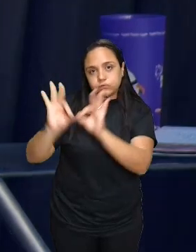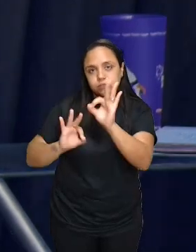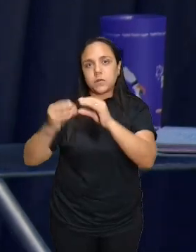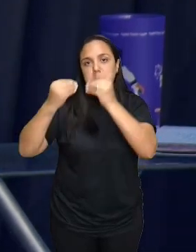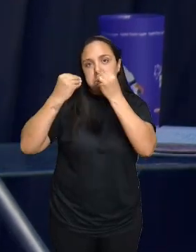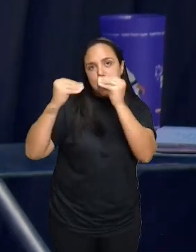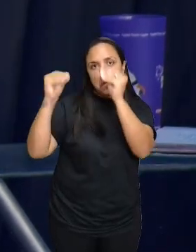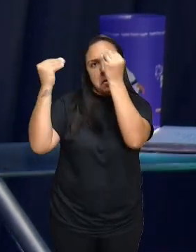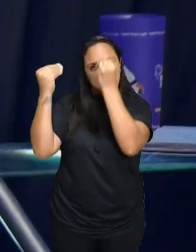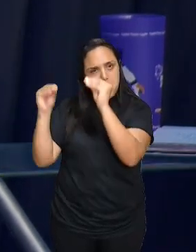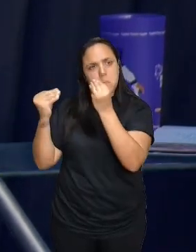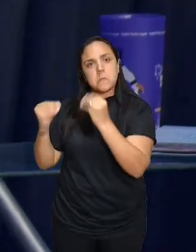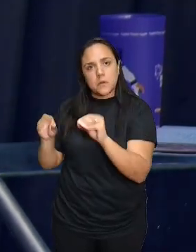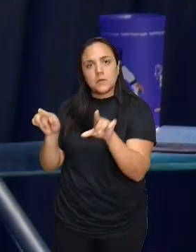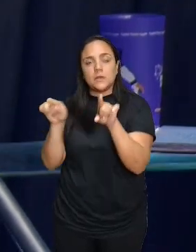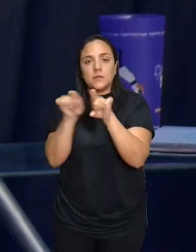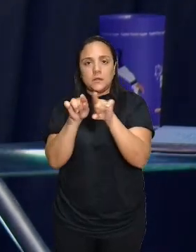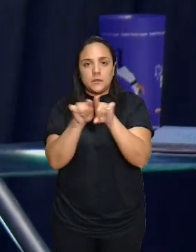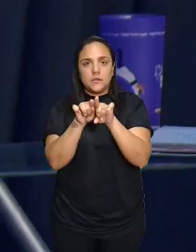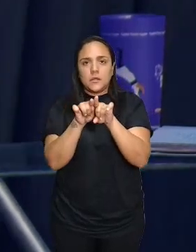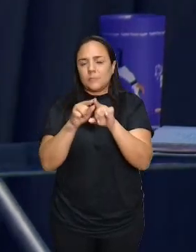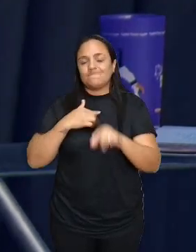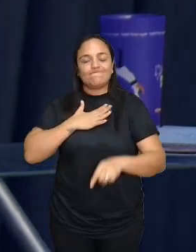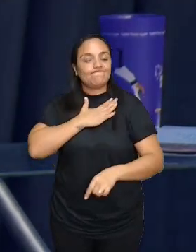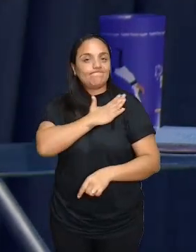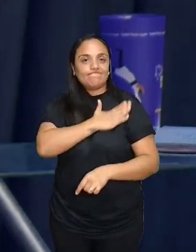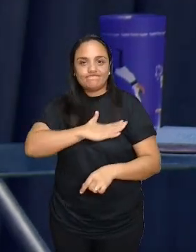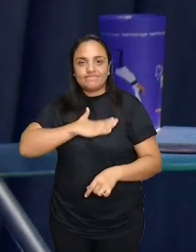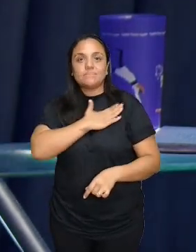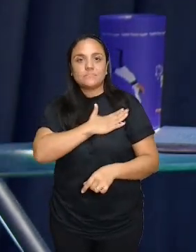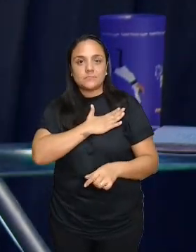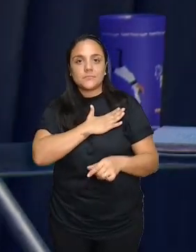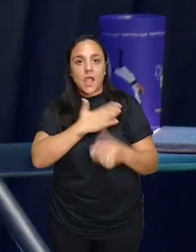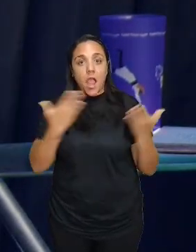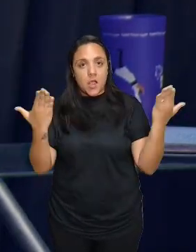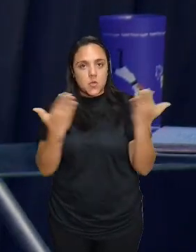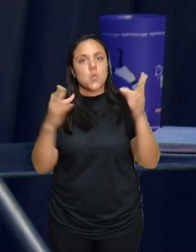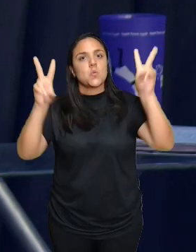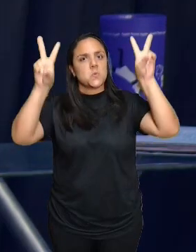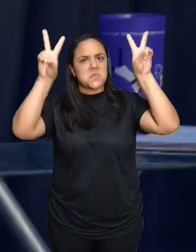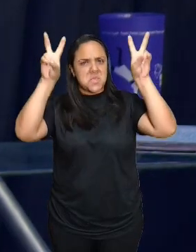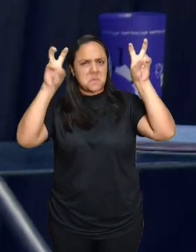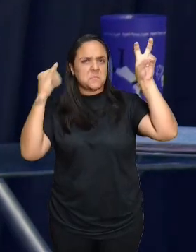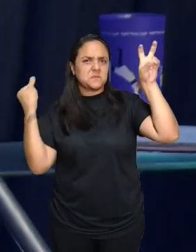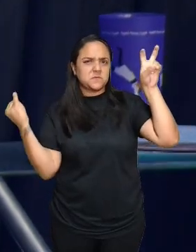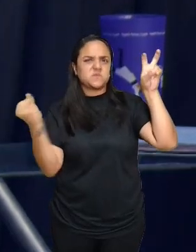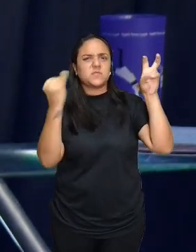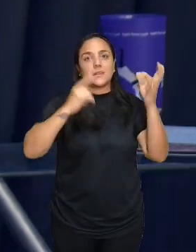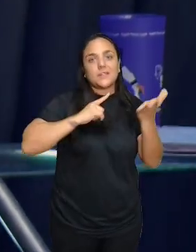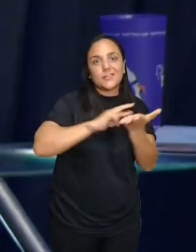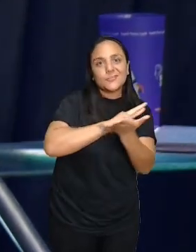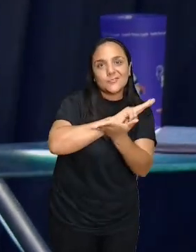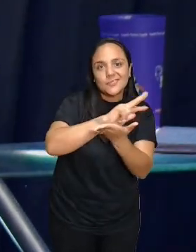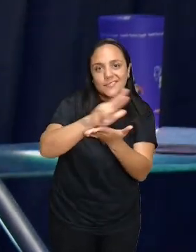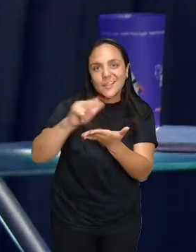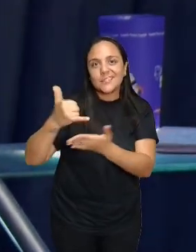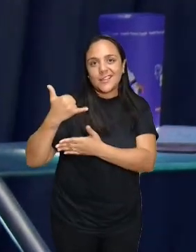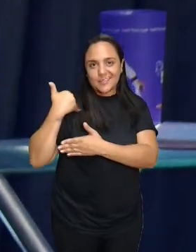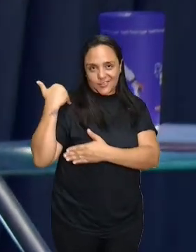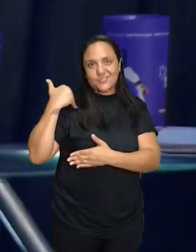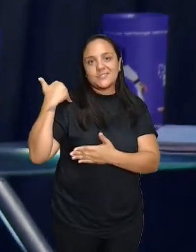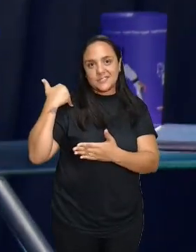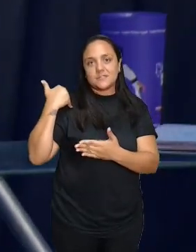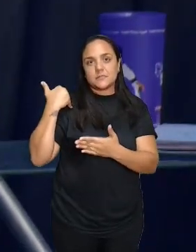E é uma satisfação abraçar essa causa da diversidade etária. E a gente vê que é muito